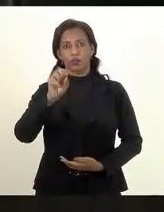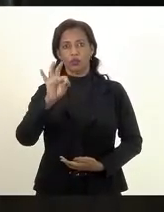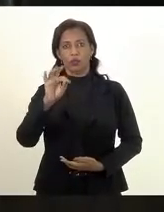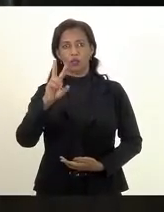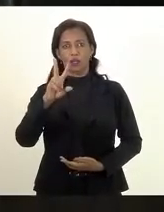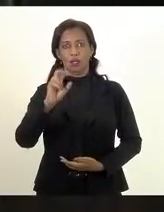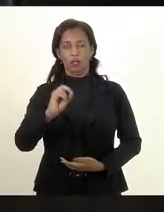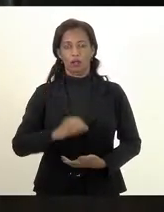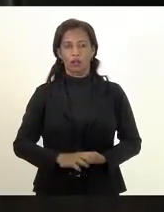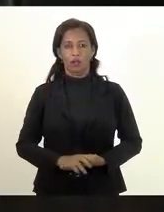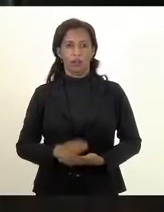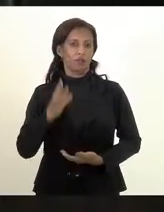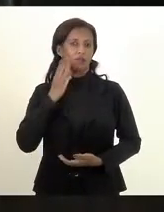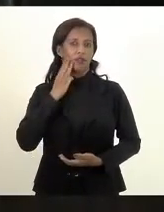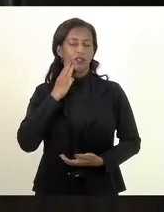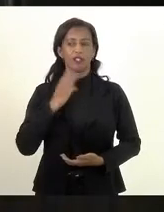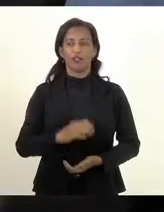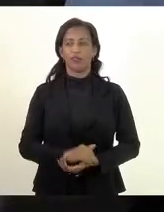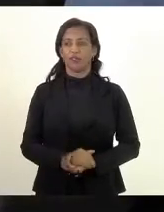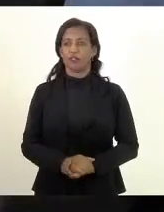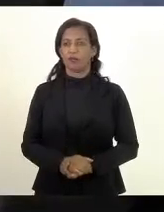deputado Valdeque Carneiro,